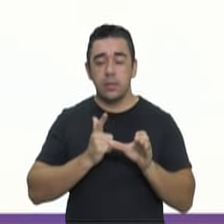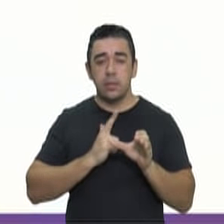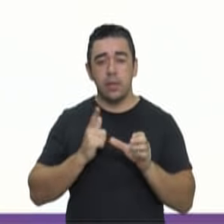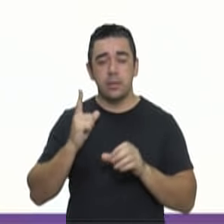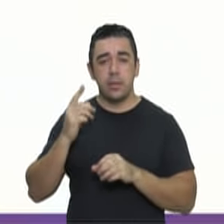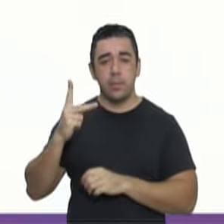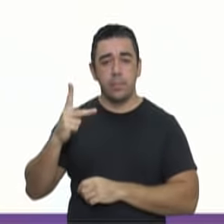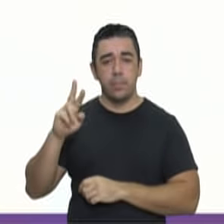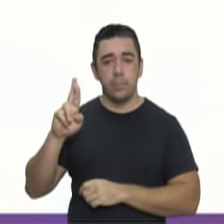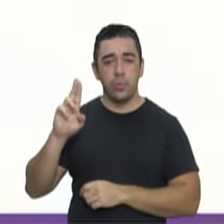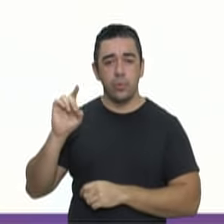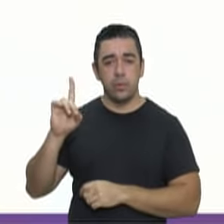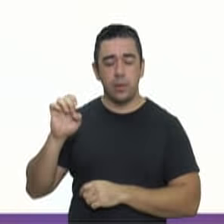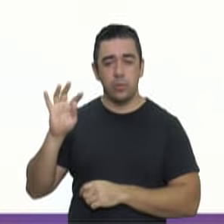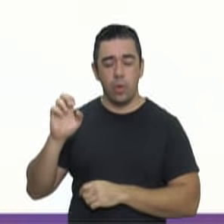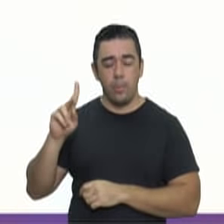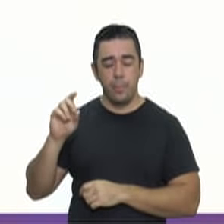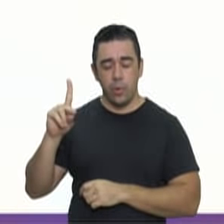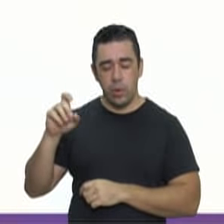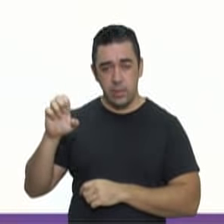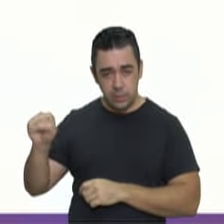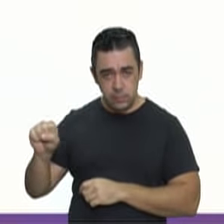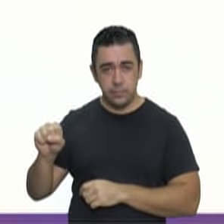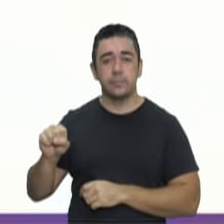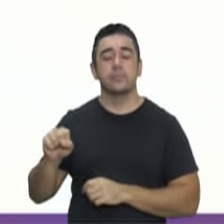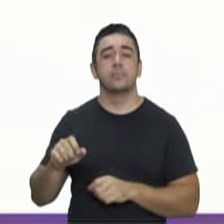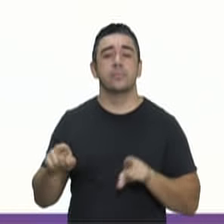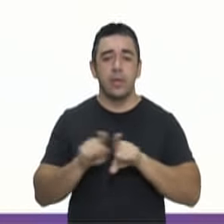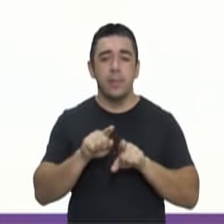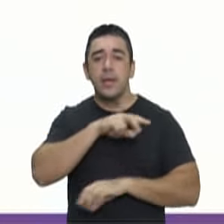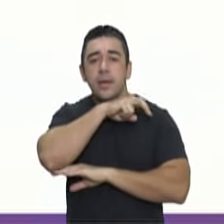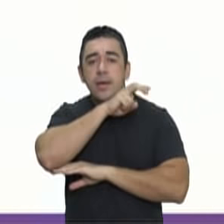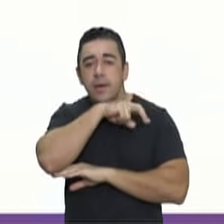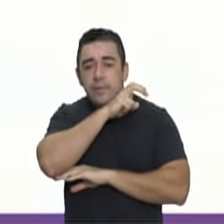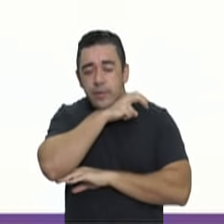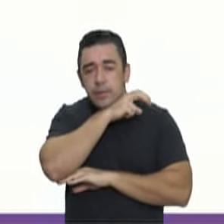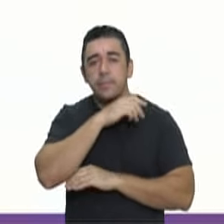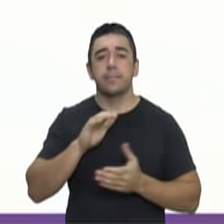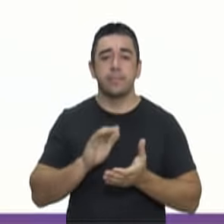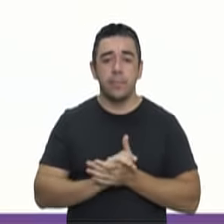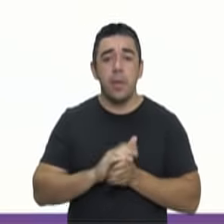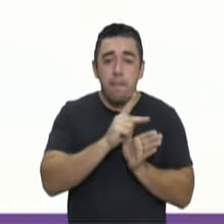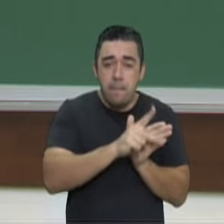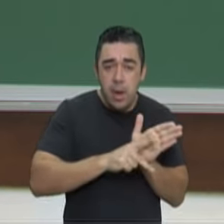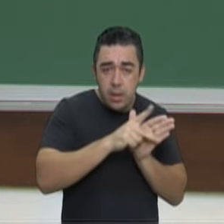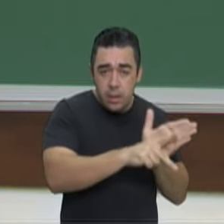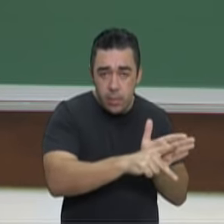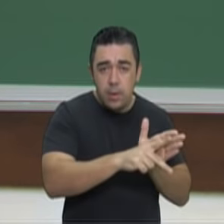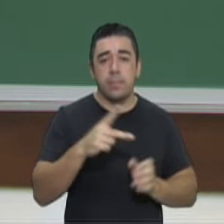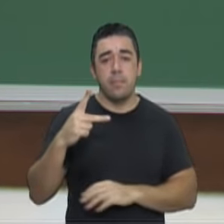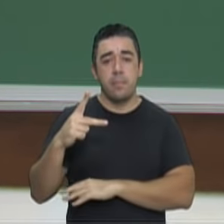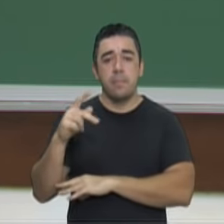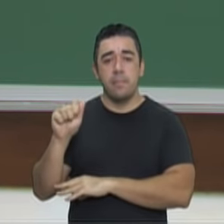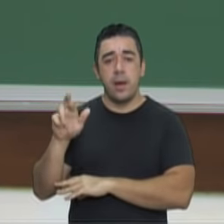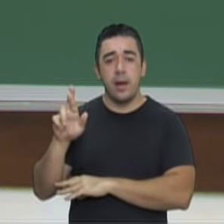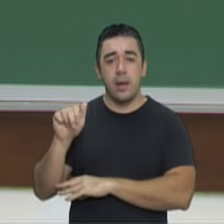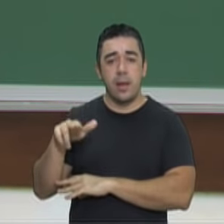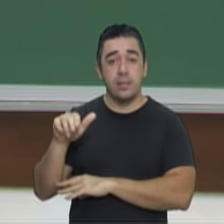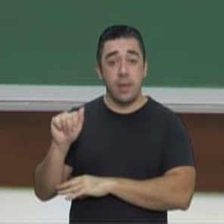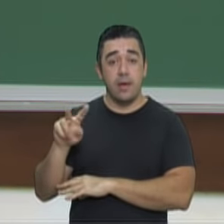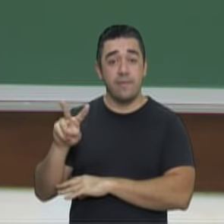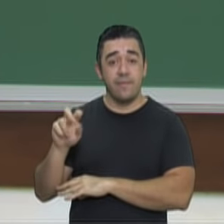Prudentópolis, a cidade de Cascavel, Paranavaí e também Paranaguá, que são municípios do nosso estado e